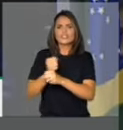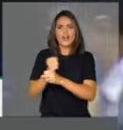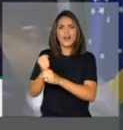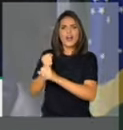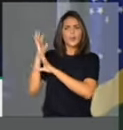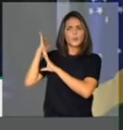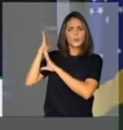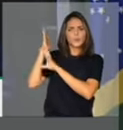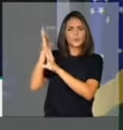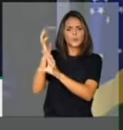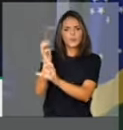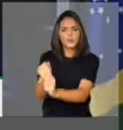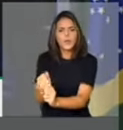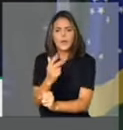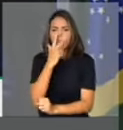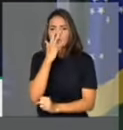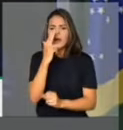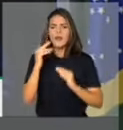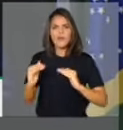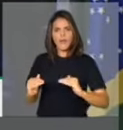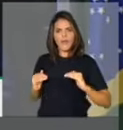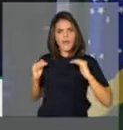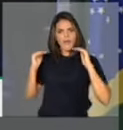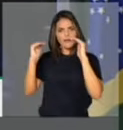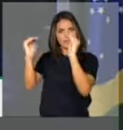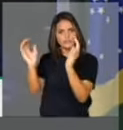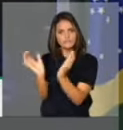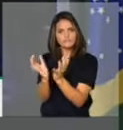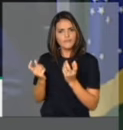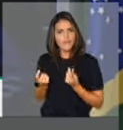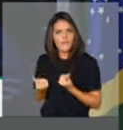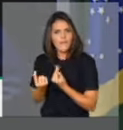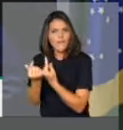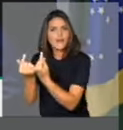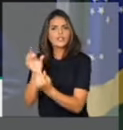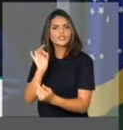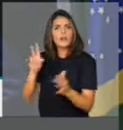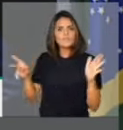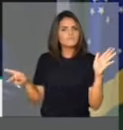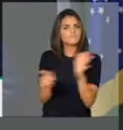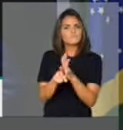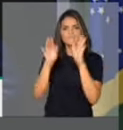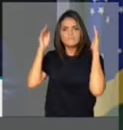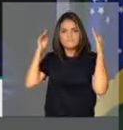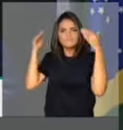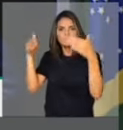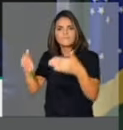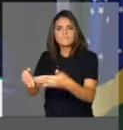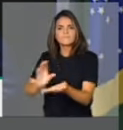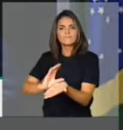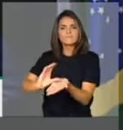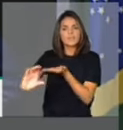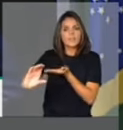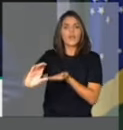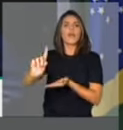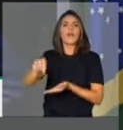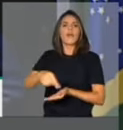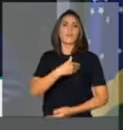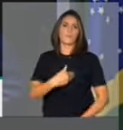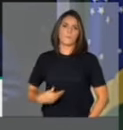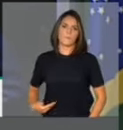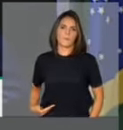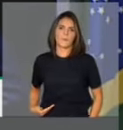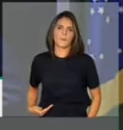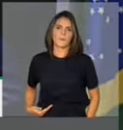do esporte e da cultura, com esses programas sendo exclusivamente financiados com recursos